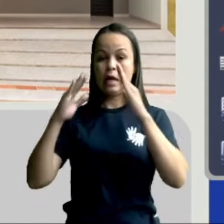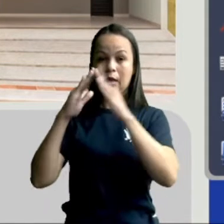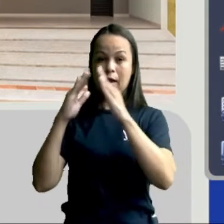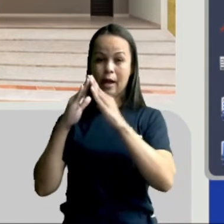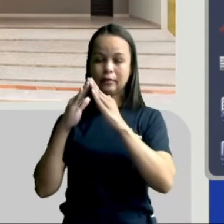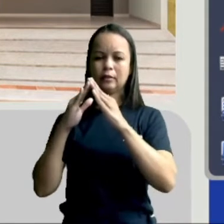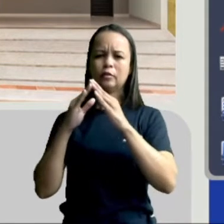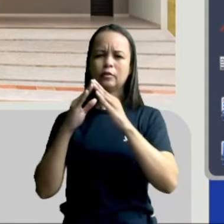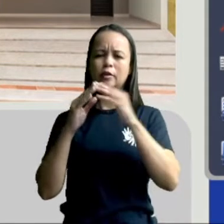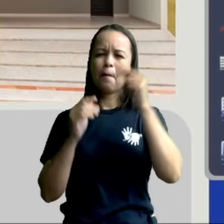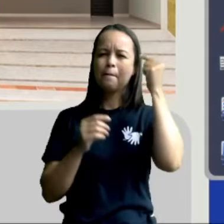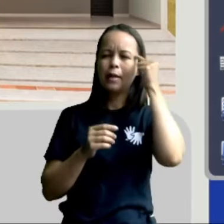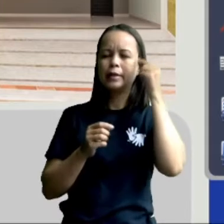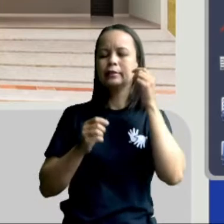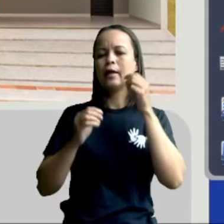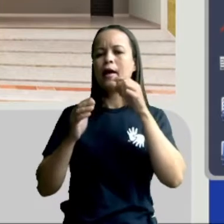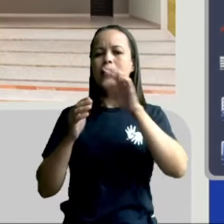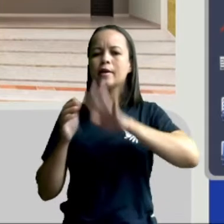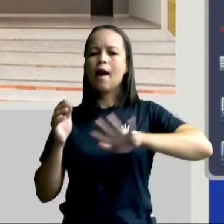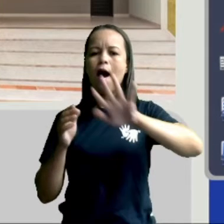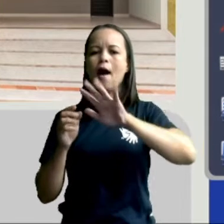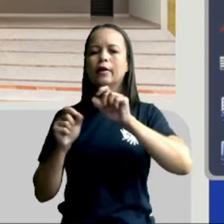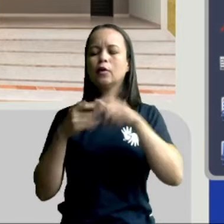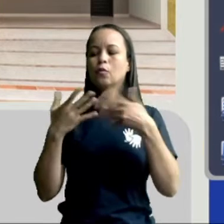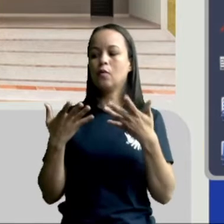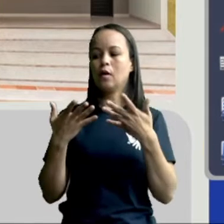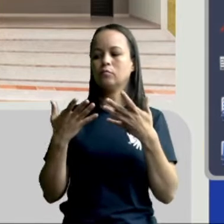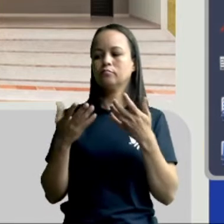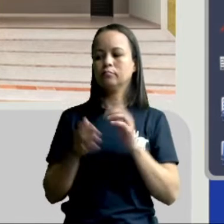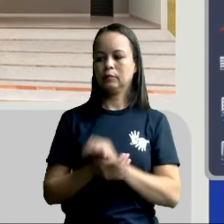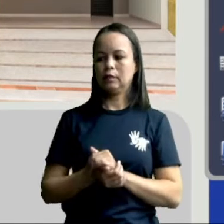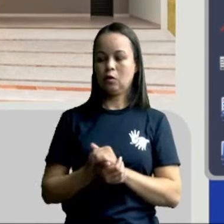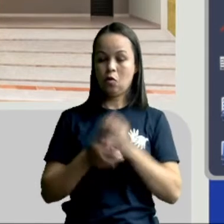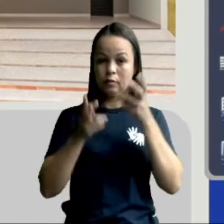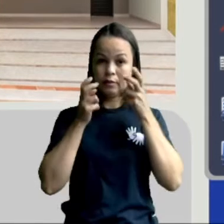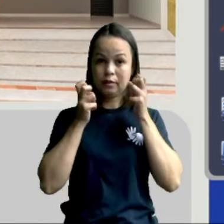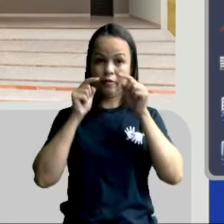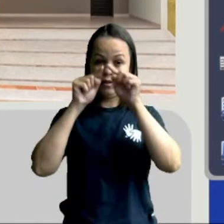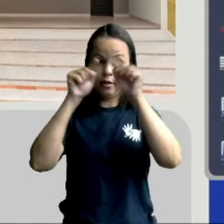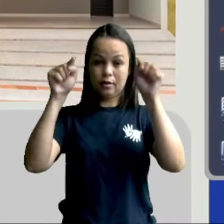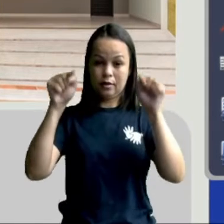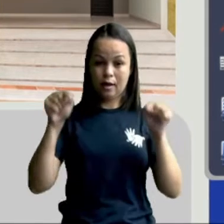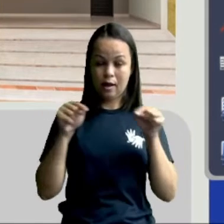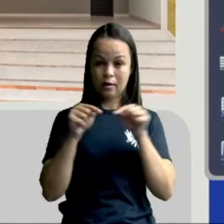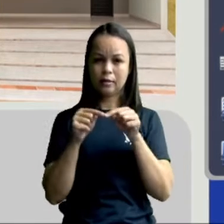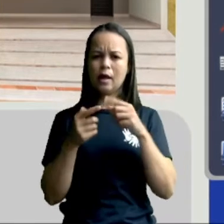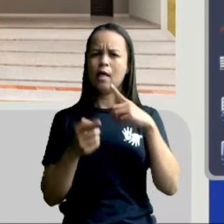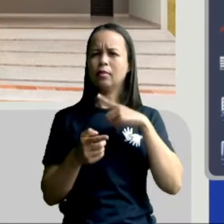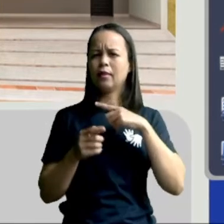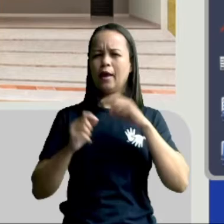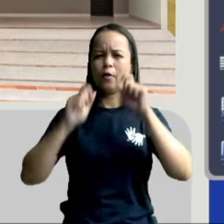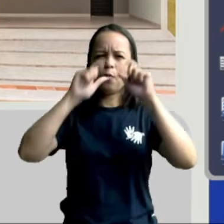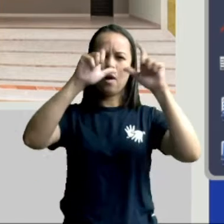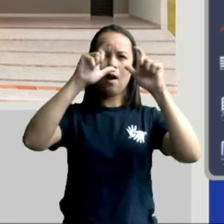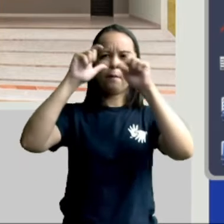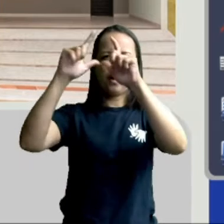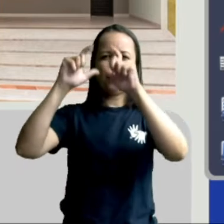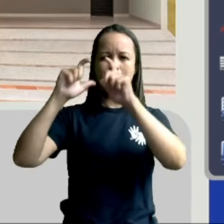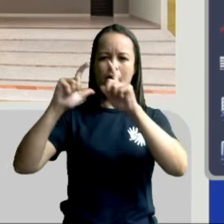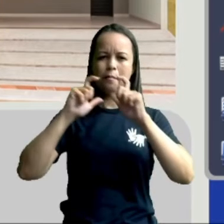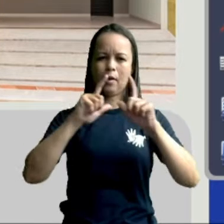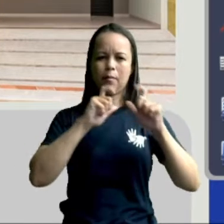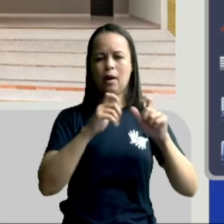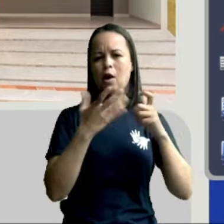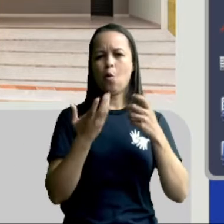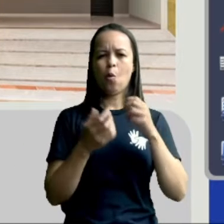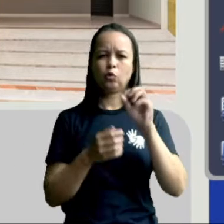qual situação? Nota que essa parede aqui, ela está destacada, né? Tem uma cerâmica ou um detalhe